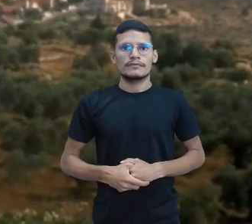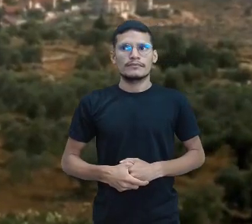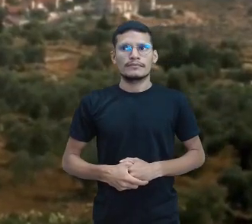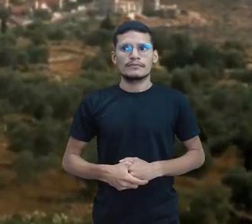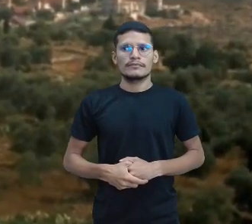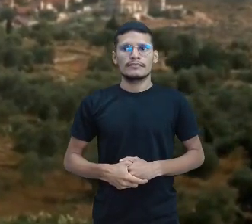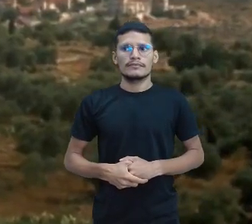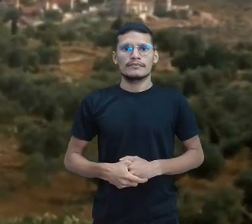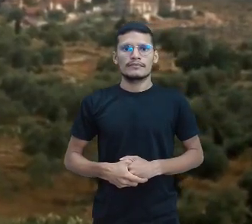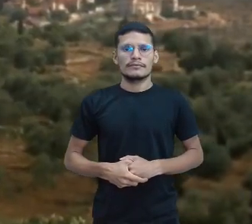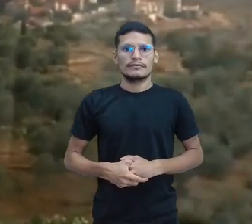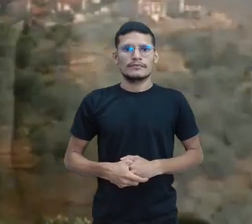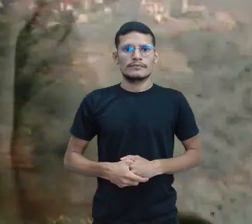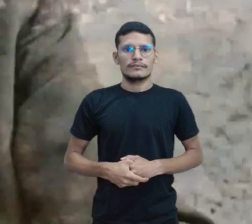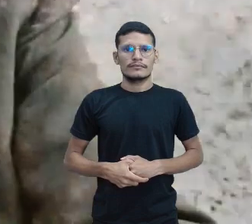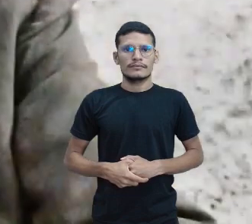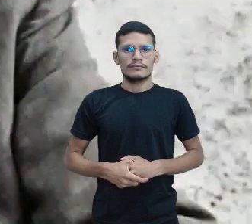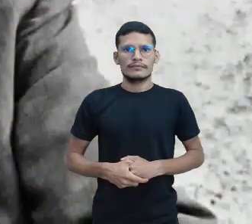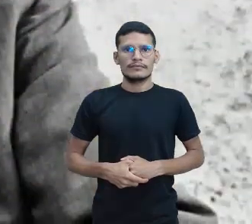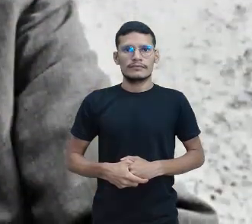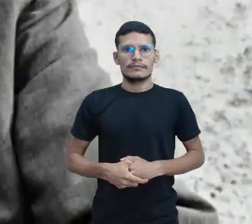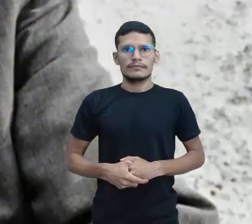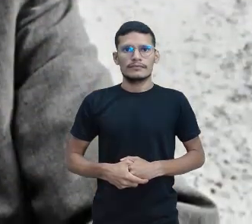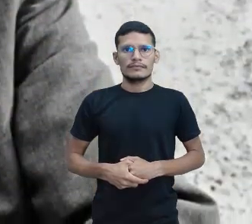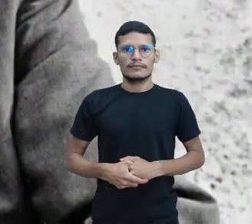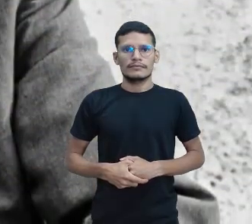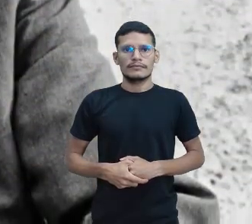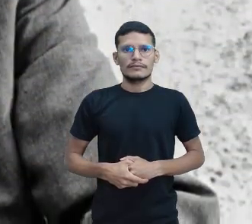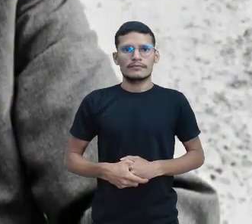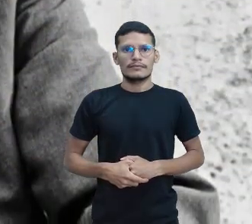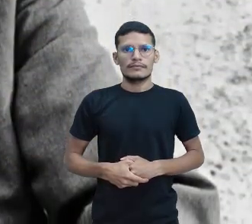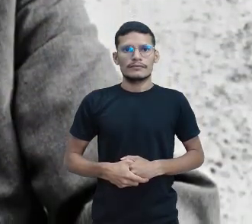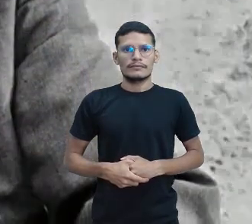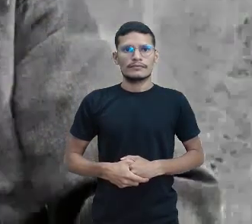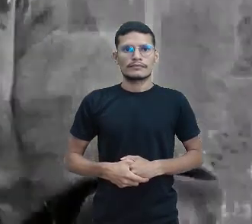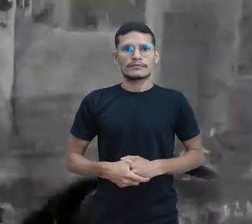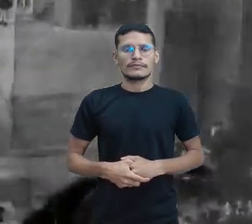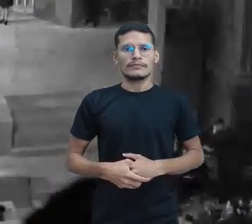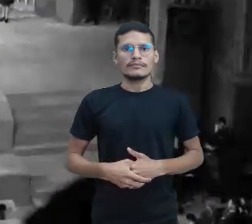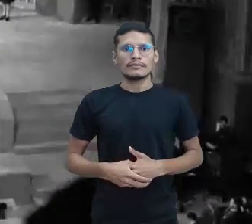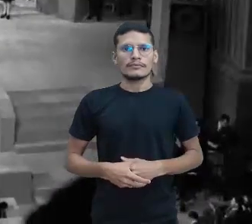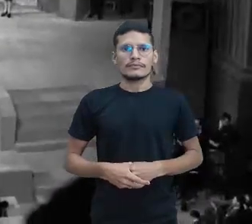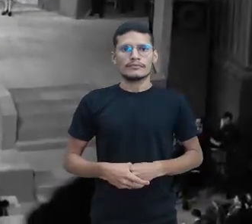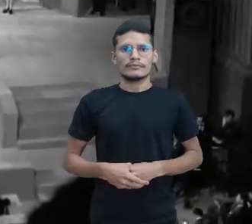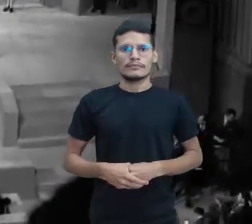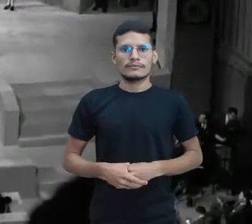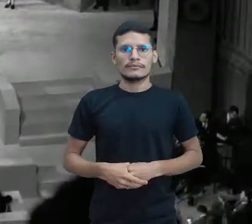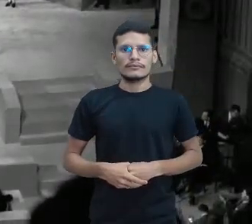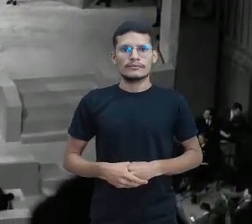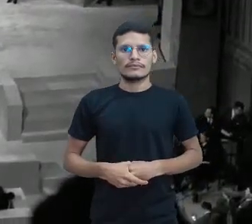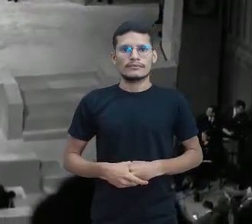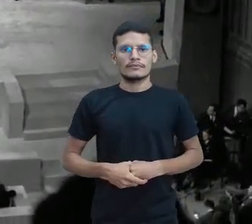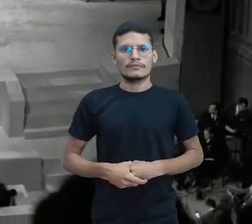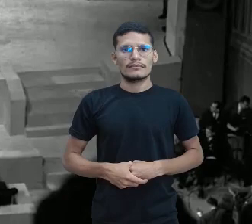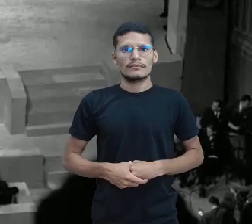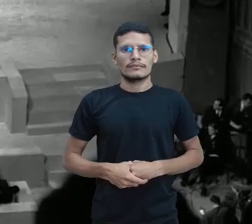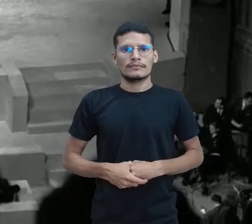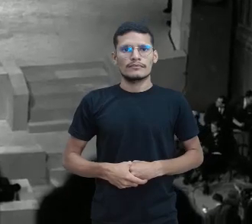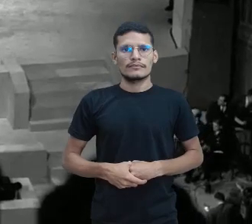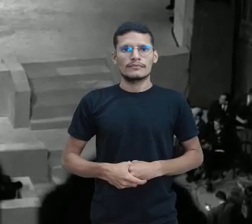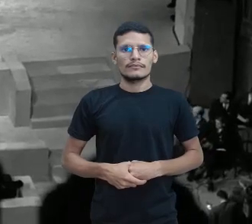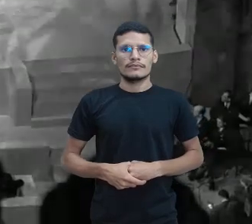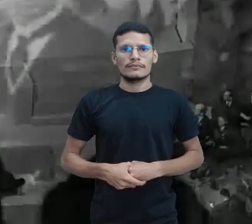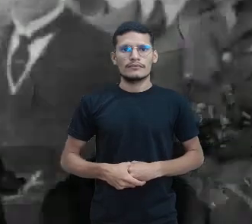sagrada para cristãos, judeus e muçulmanos. Quando a ONU foi criada, em 1945, a Palestina